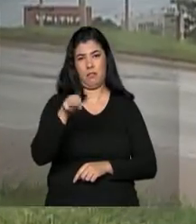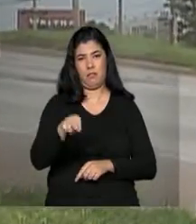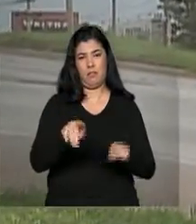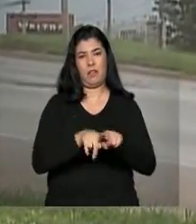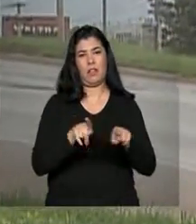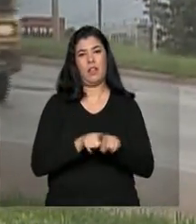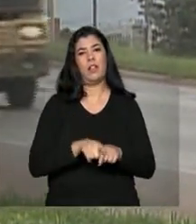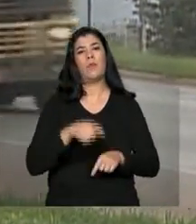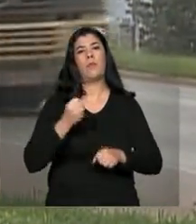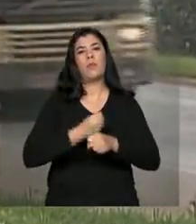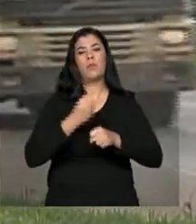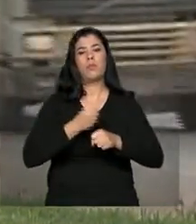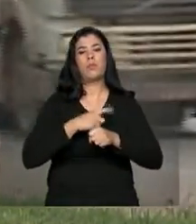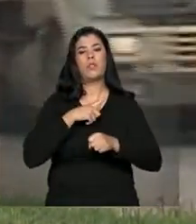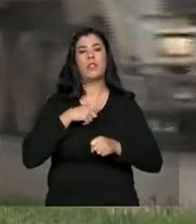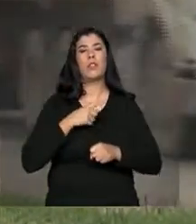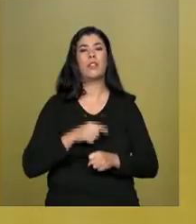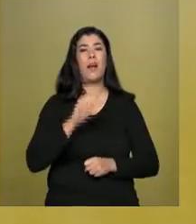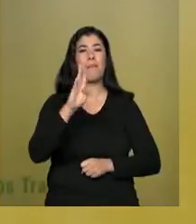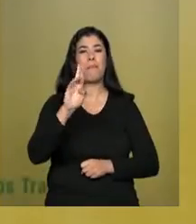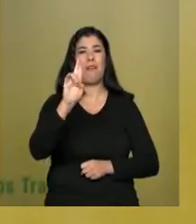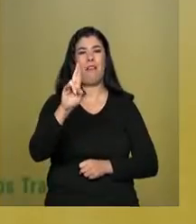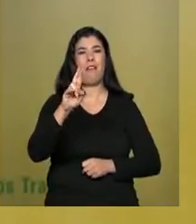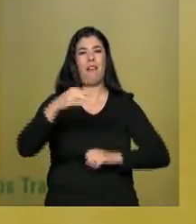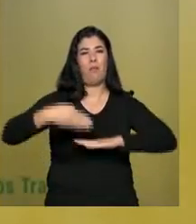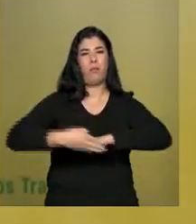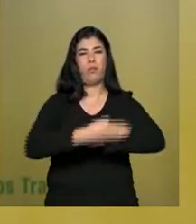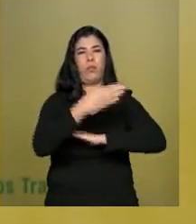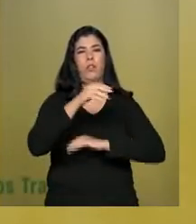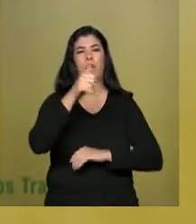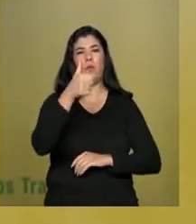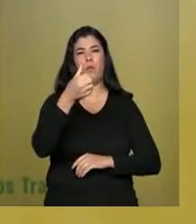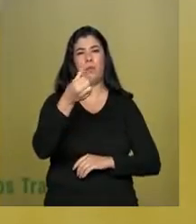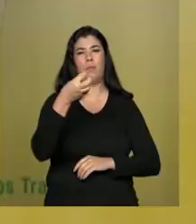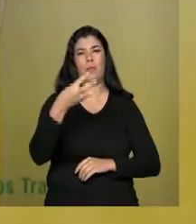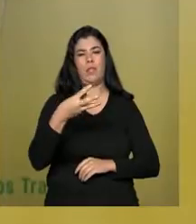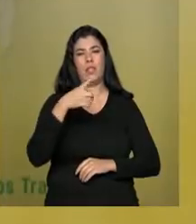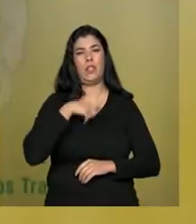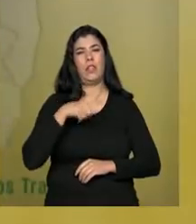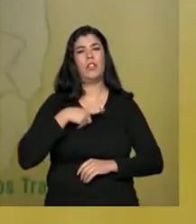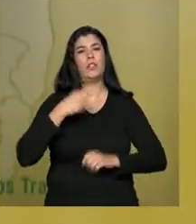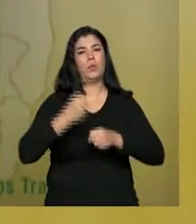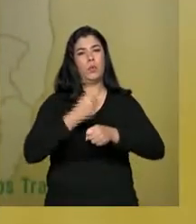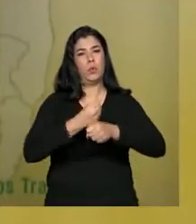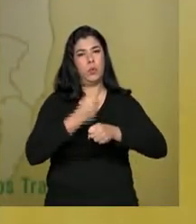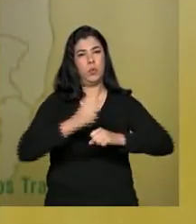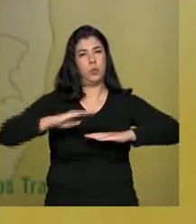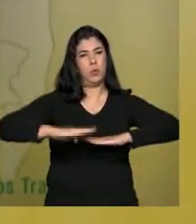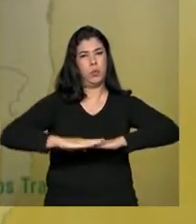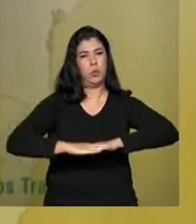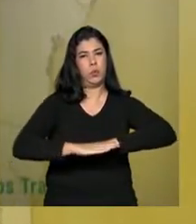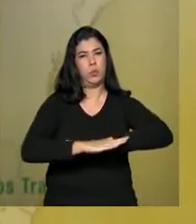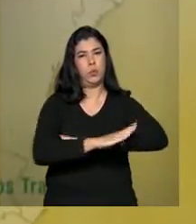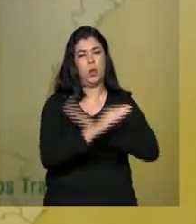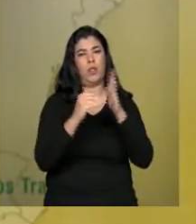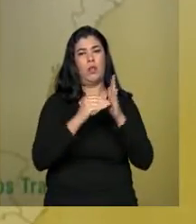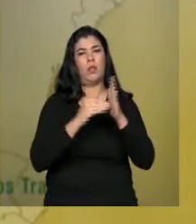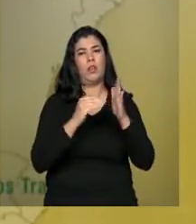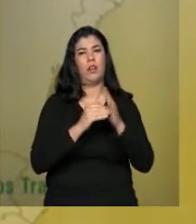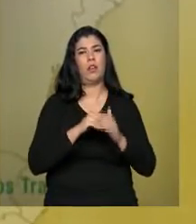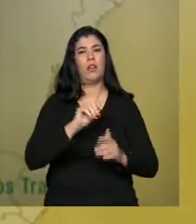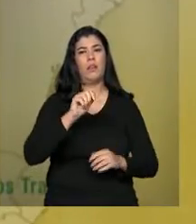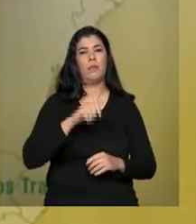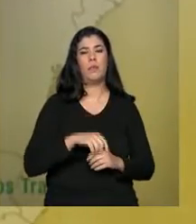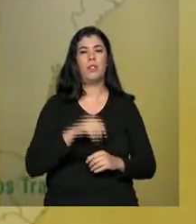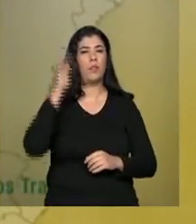a principal é a BR-163. Na direção norte, a rodovia já está implantada até a fronteira com o Pará e